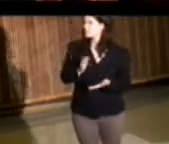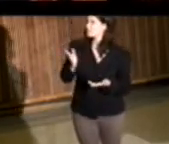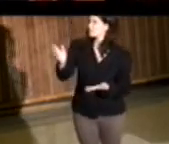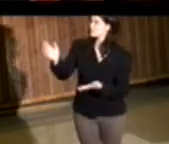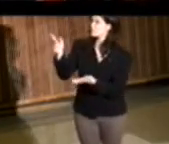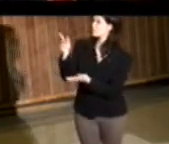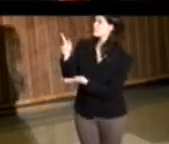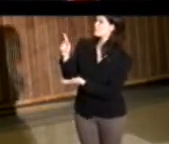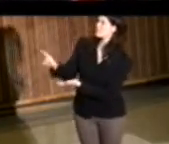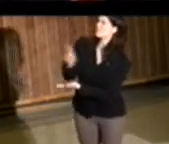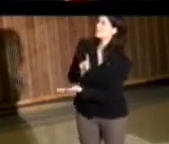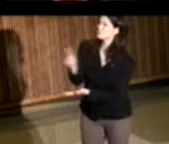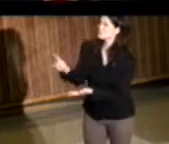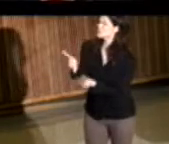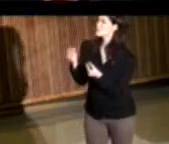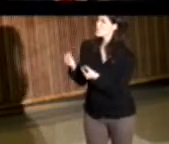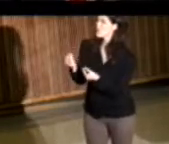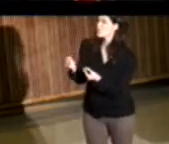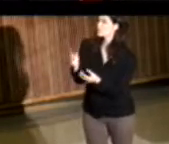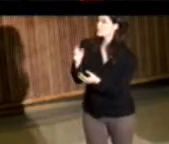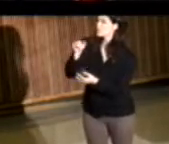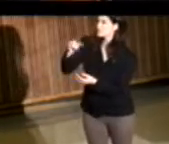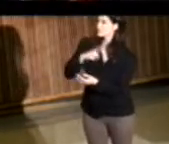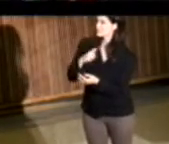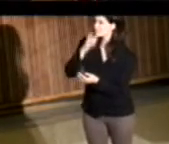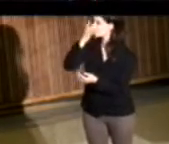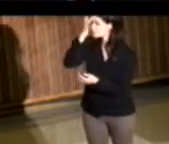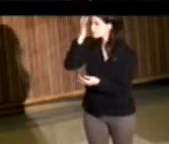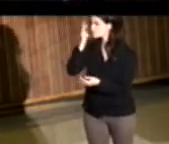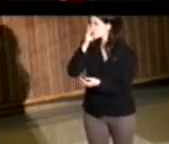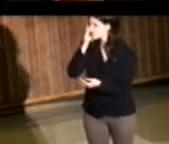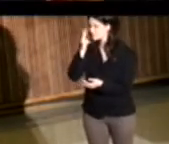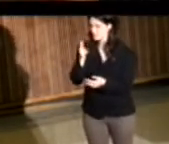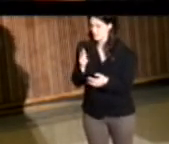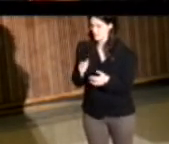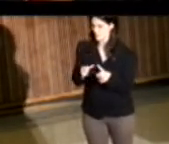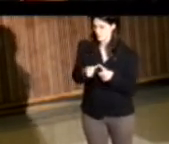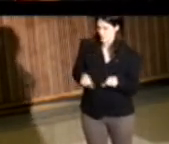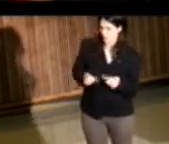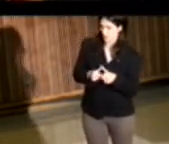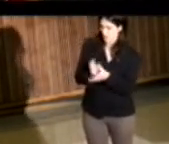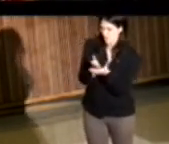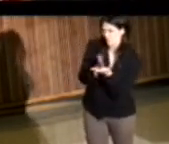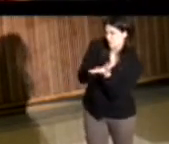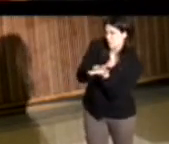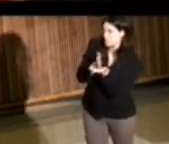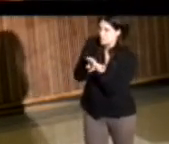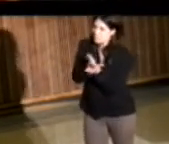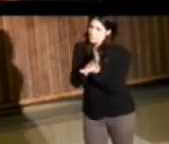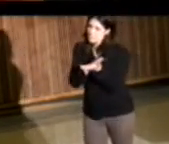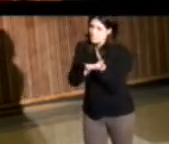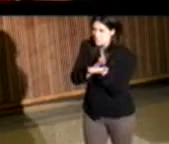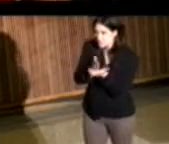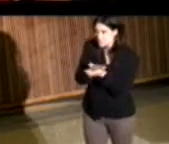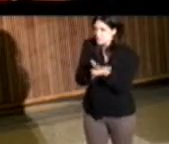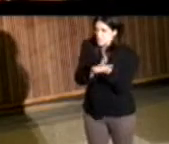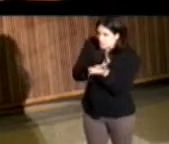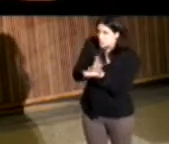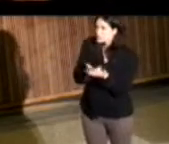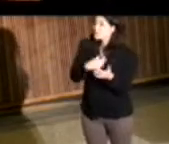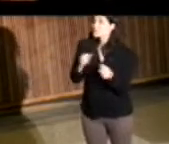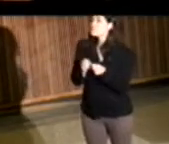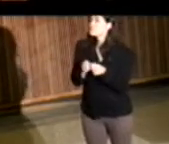aquela pessoa que fica, aquela pessoa que fica assim, o que eu